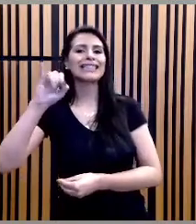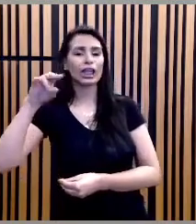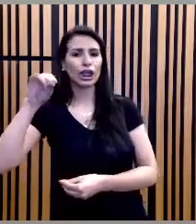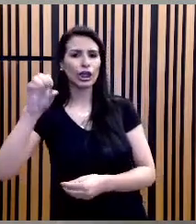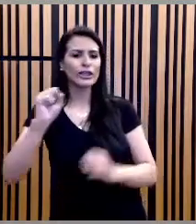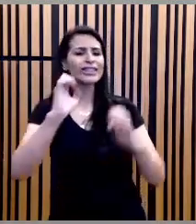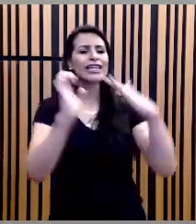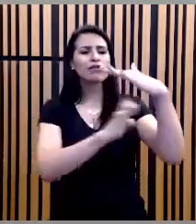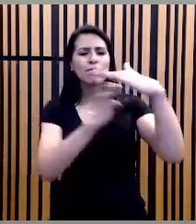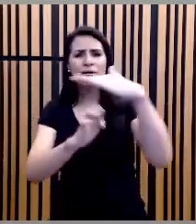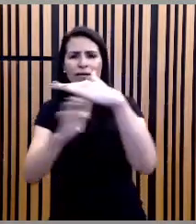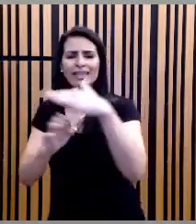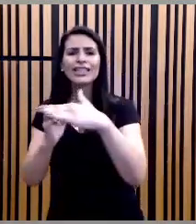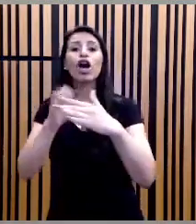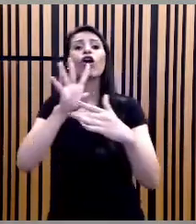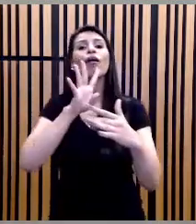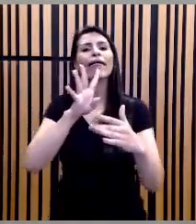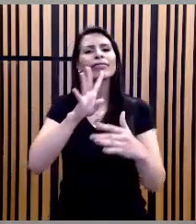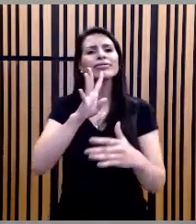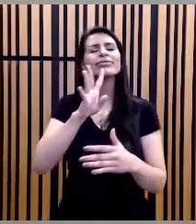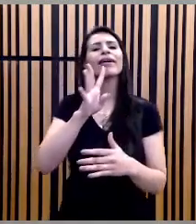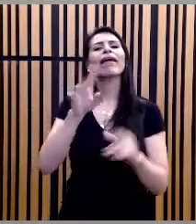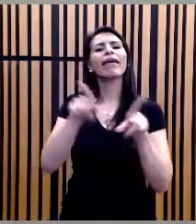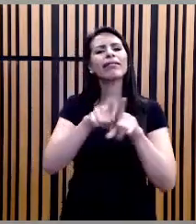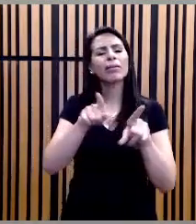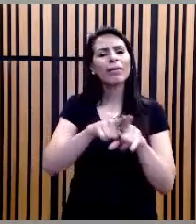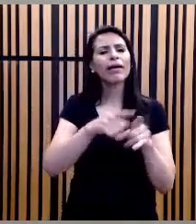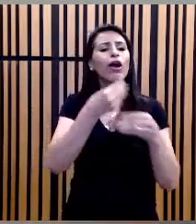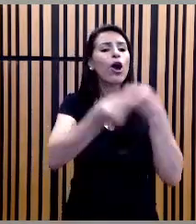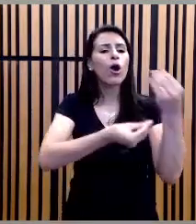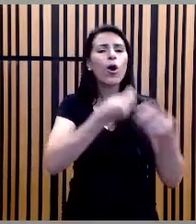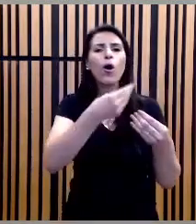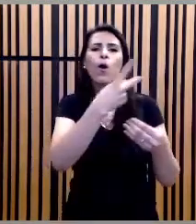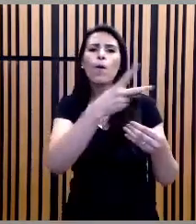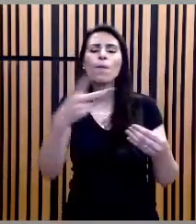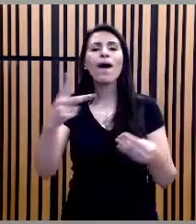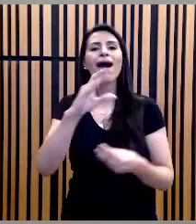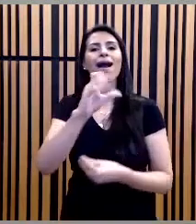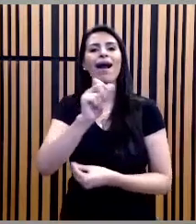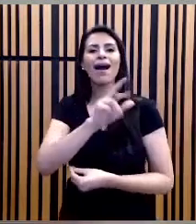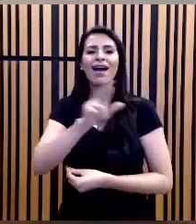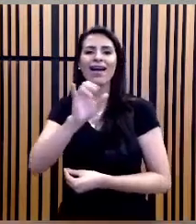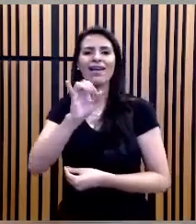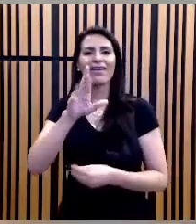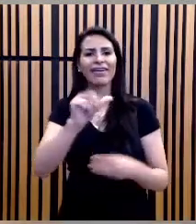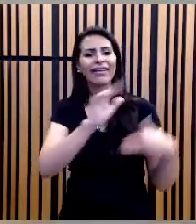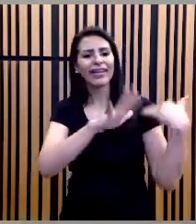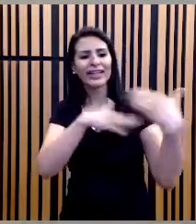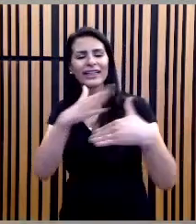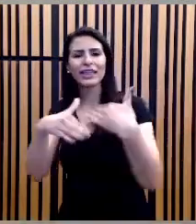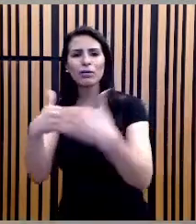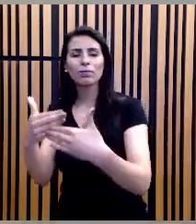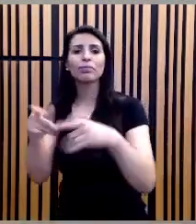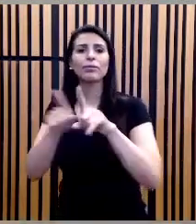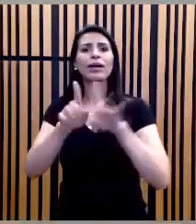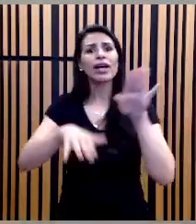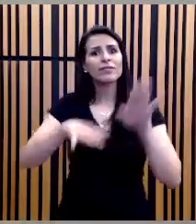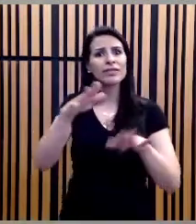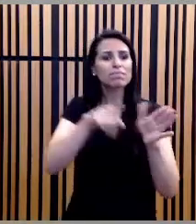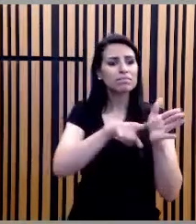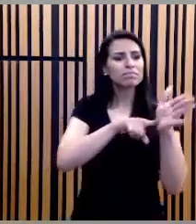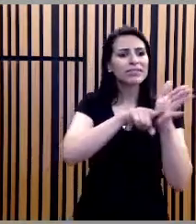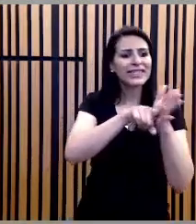conhecer a história, a trajetória de carreira que eles têm, tirando aí a ideia lá da pesquisa, muitas vezes, e fazendo